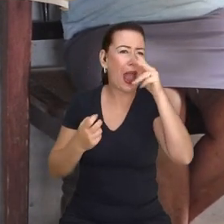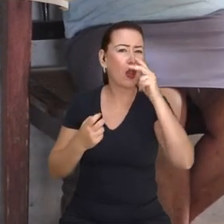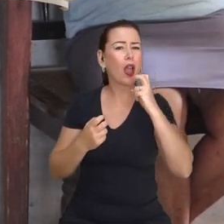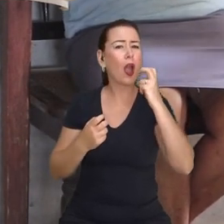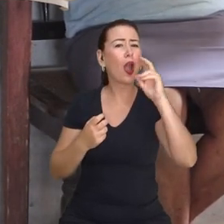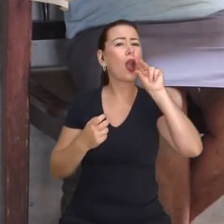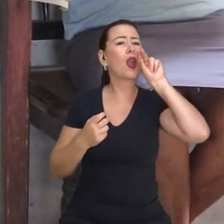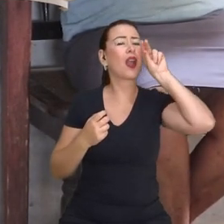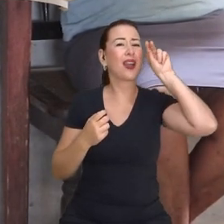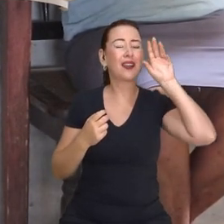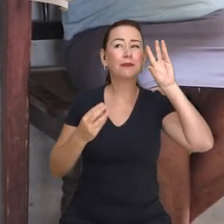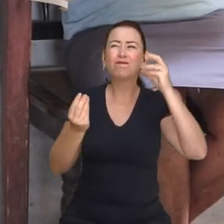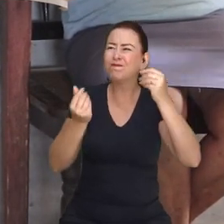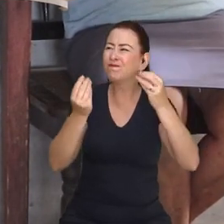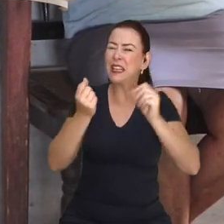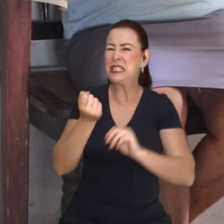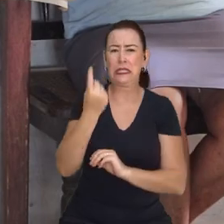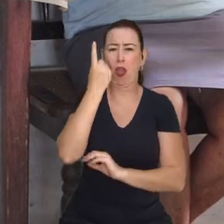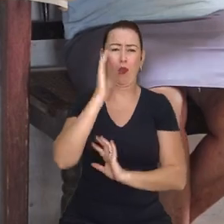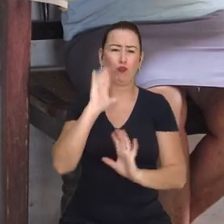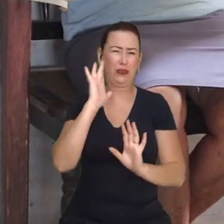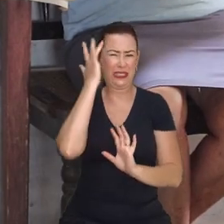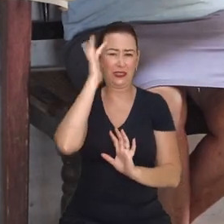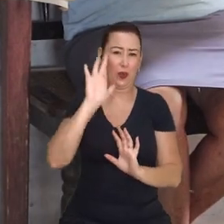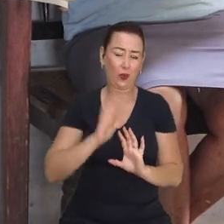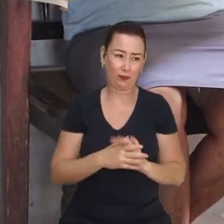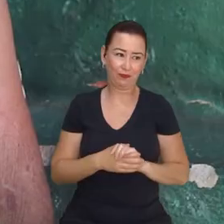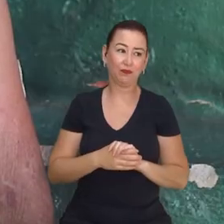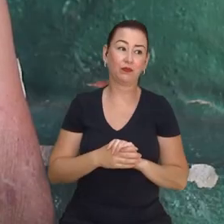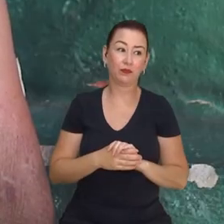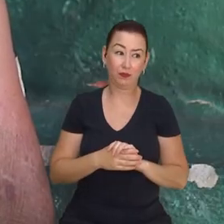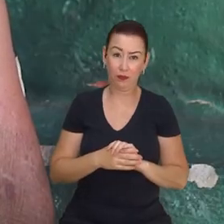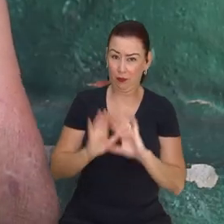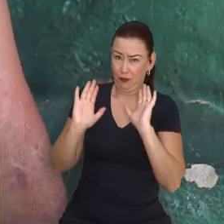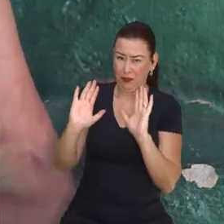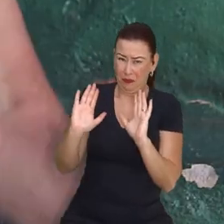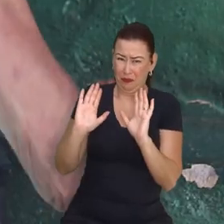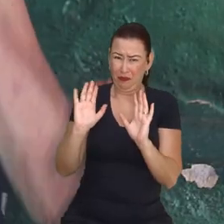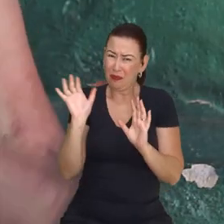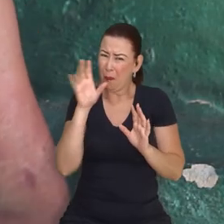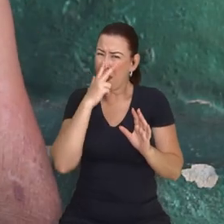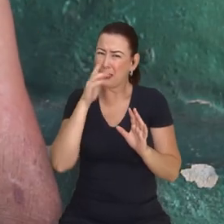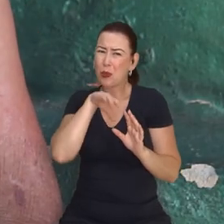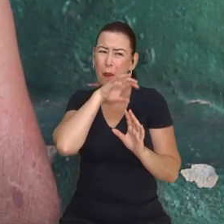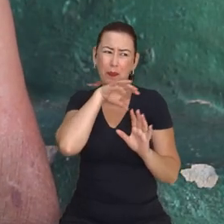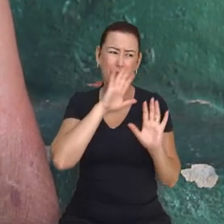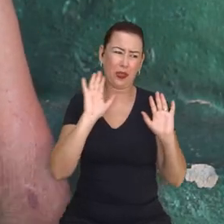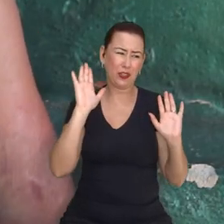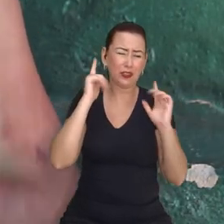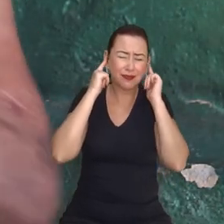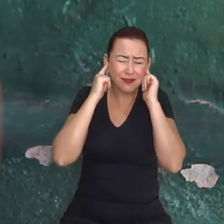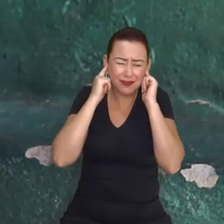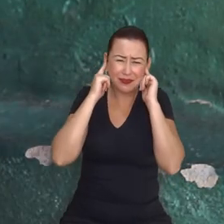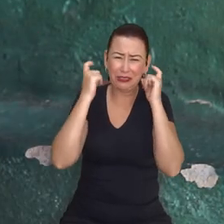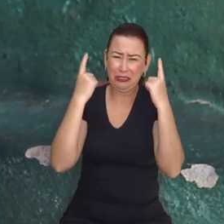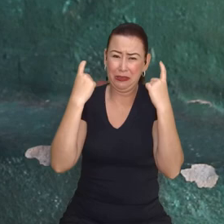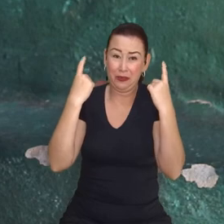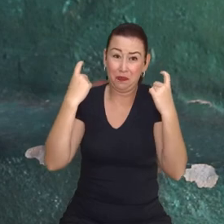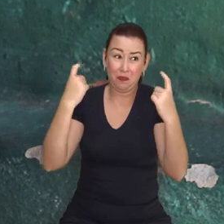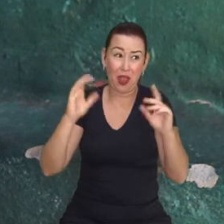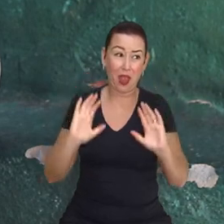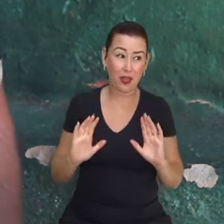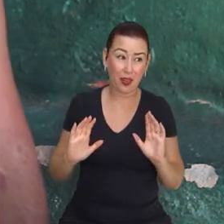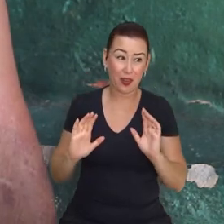um galo cantando. Não tem estranho. Quem me faz meu vídeo do mundo? Quem me faz de